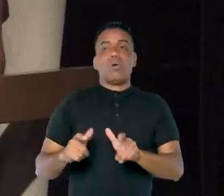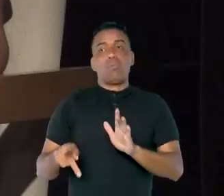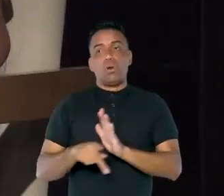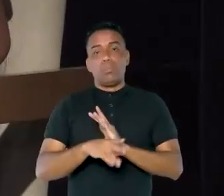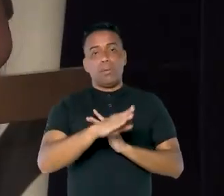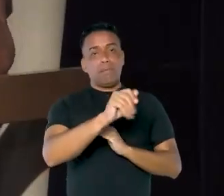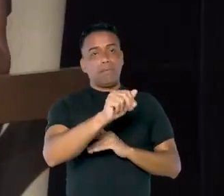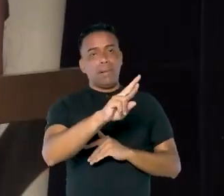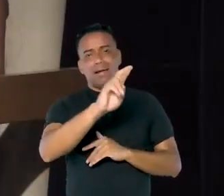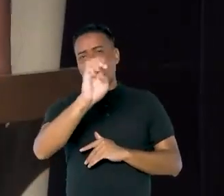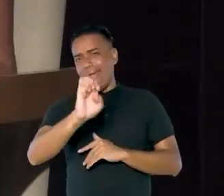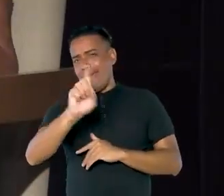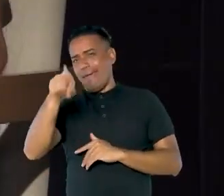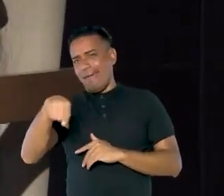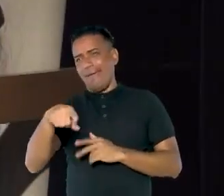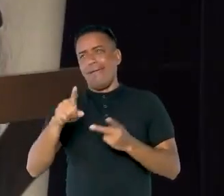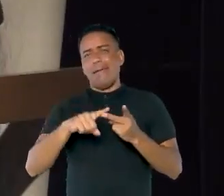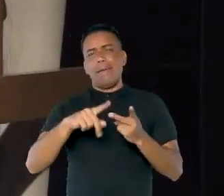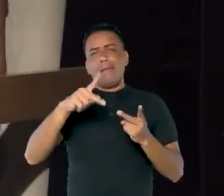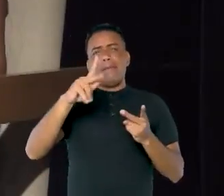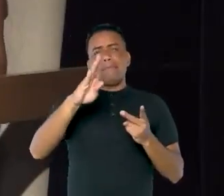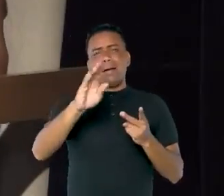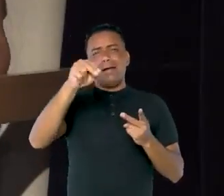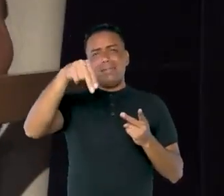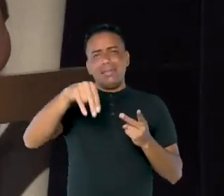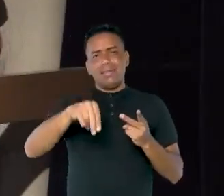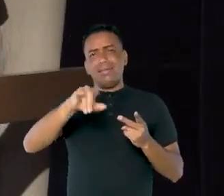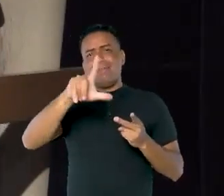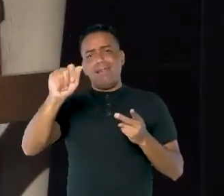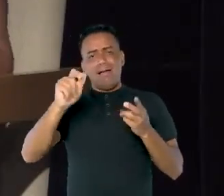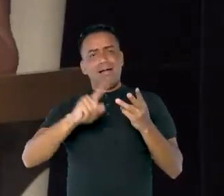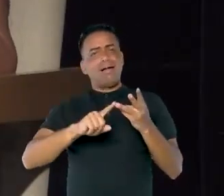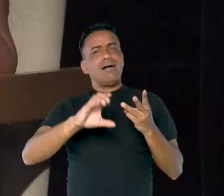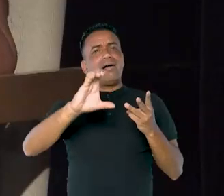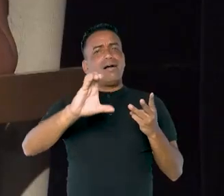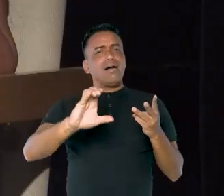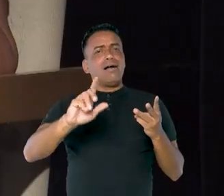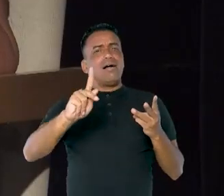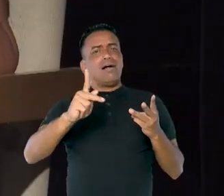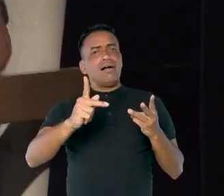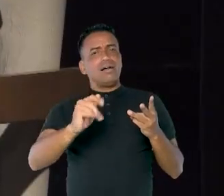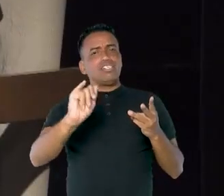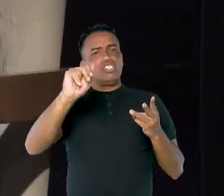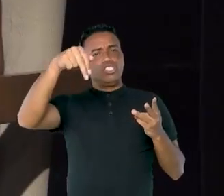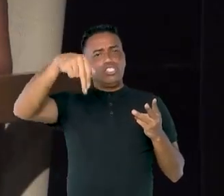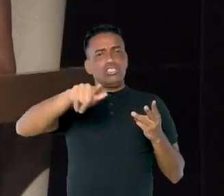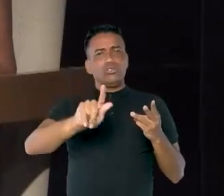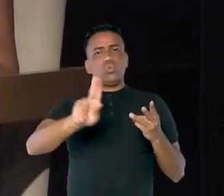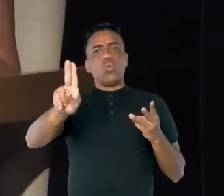Baré, Bani, né, do Xingu. Né, então, vários conhecimentos que